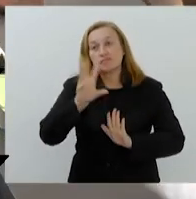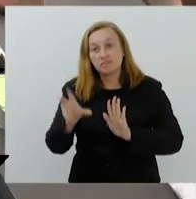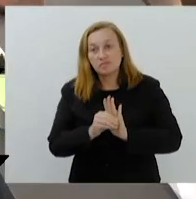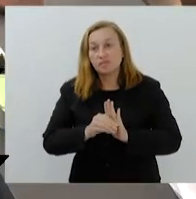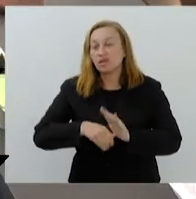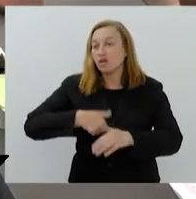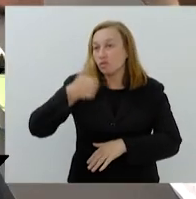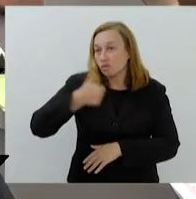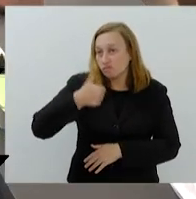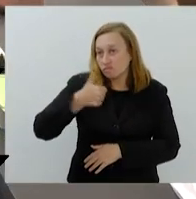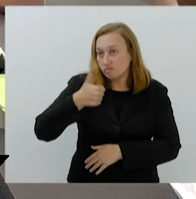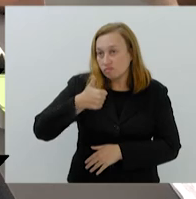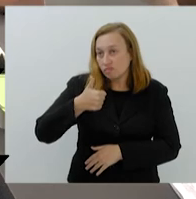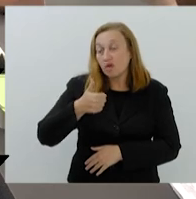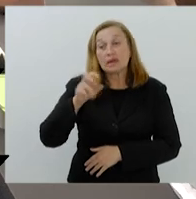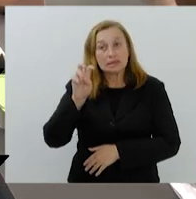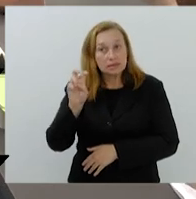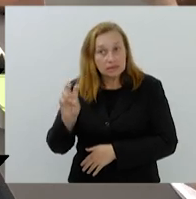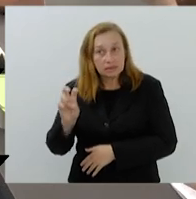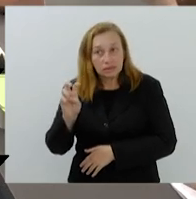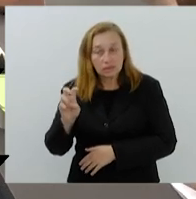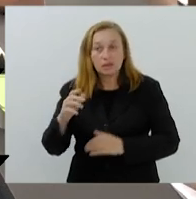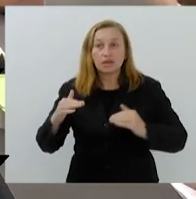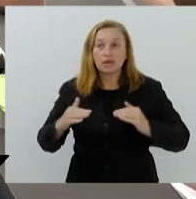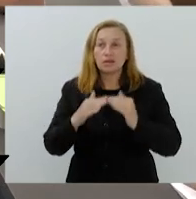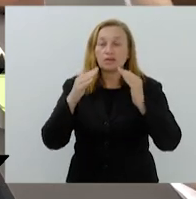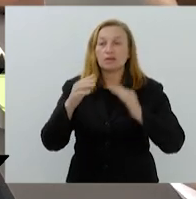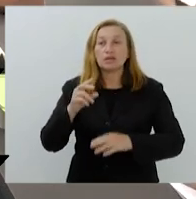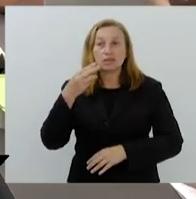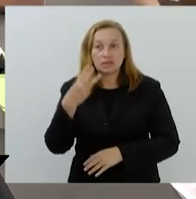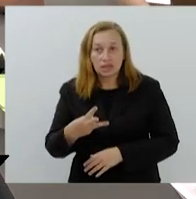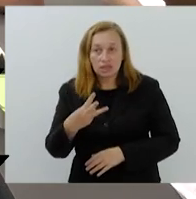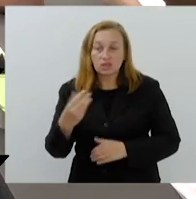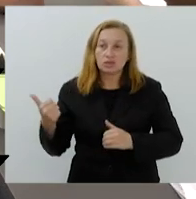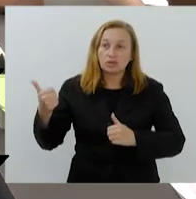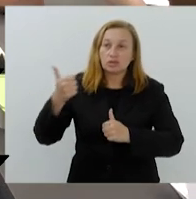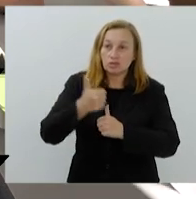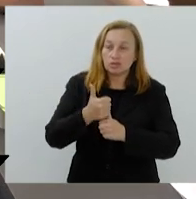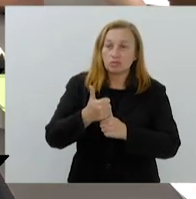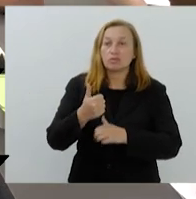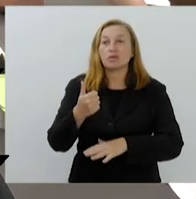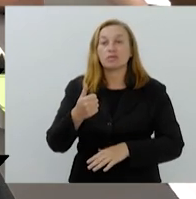1 e 5 e favorável à emenda 3 com submenda.